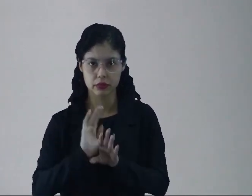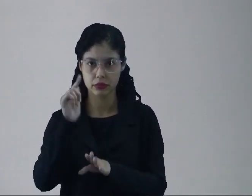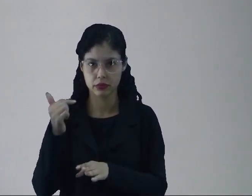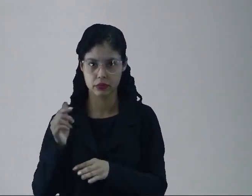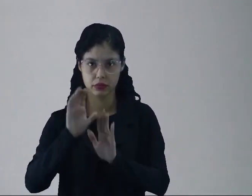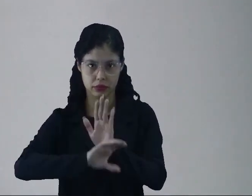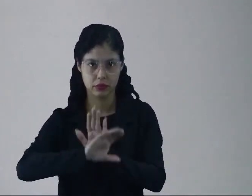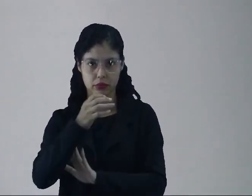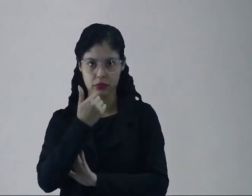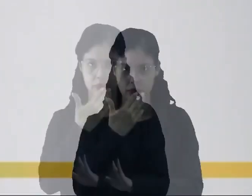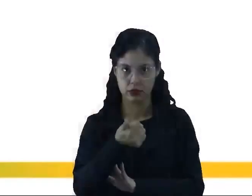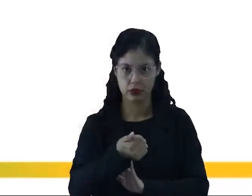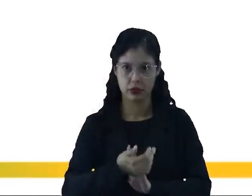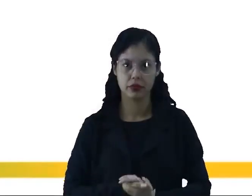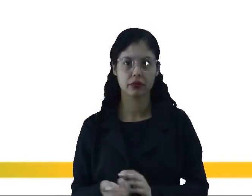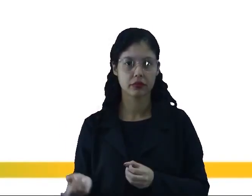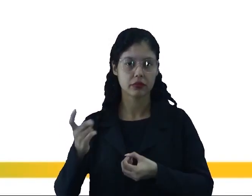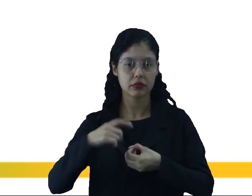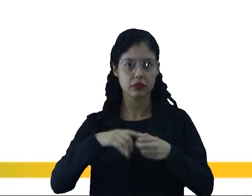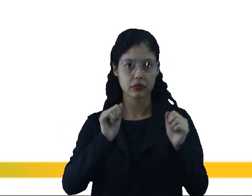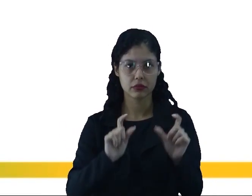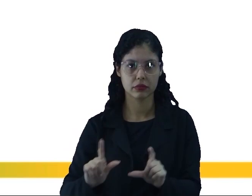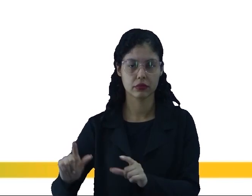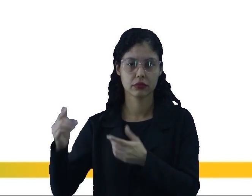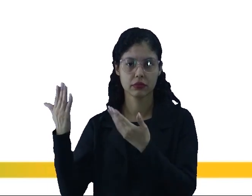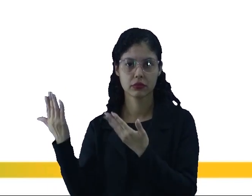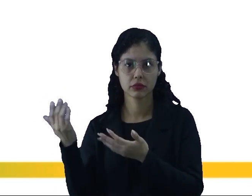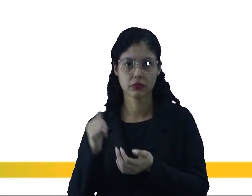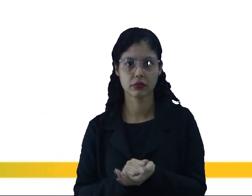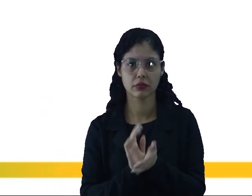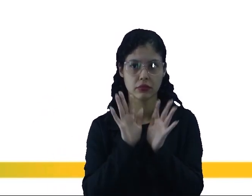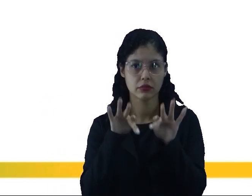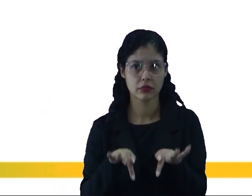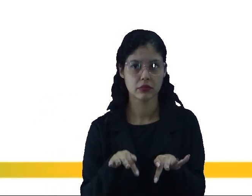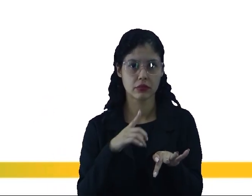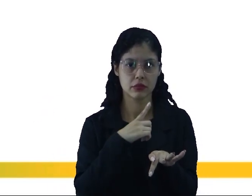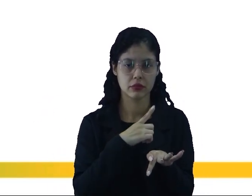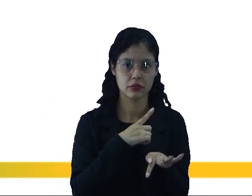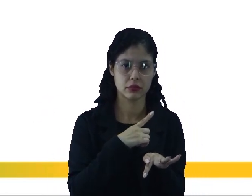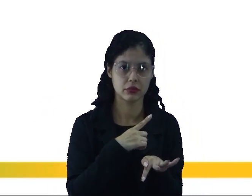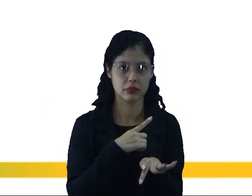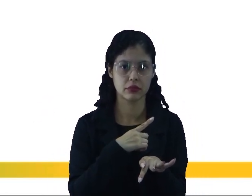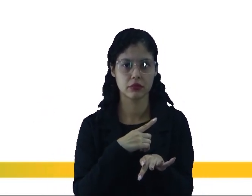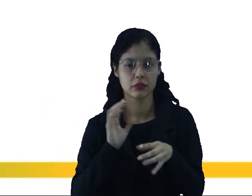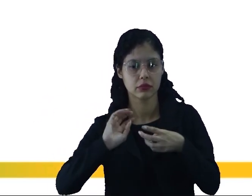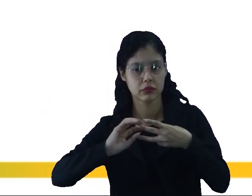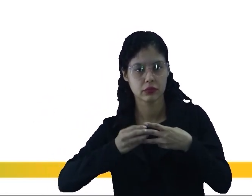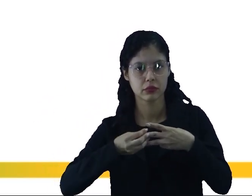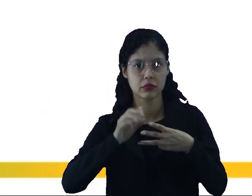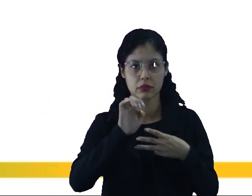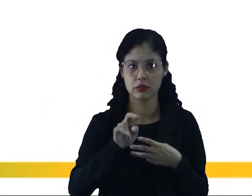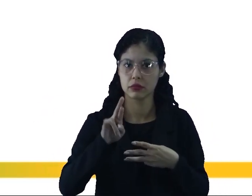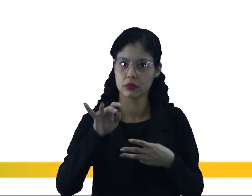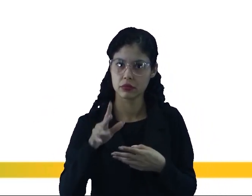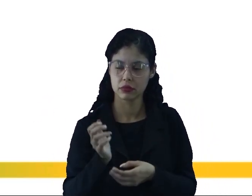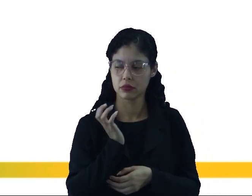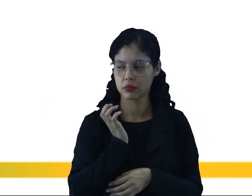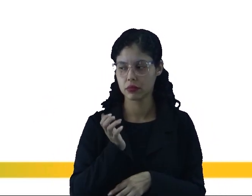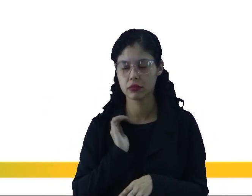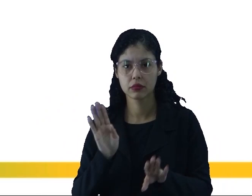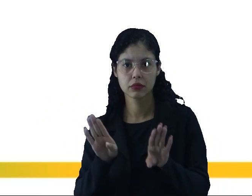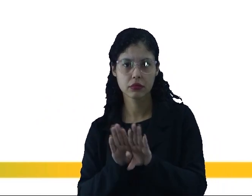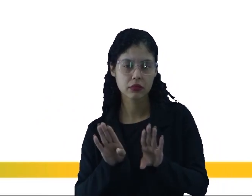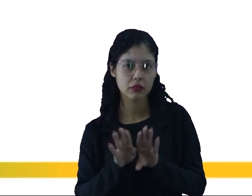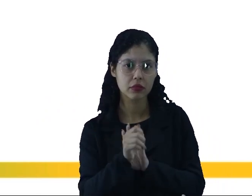outros conteúdos, tudo bem? Voltando aqui para o nosso slide, só para a gente finalizar ele. Então, a célula eucariótica vai ter essa